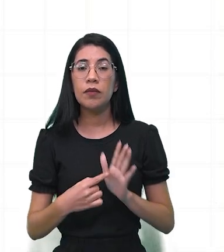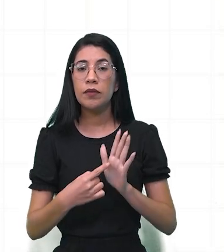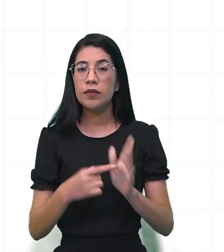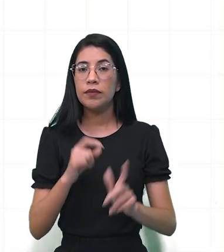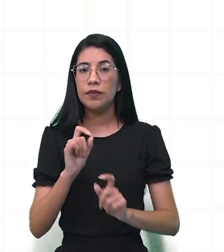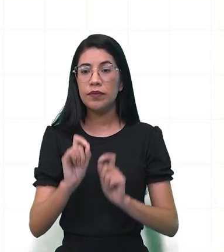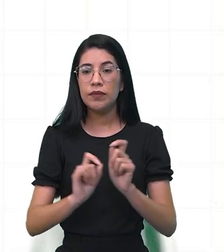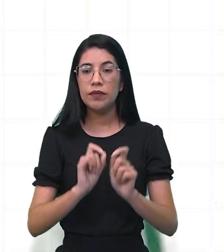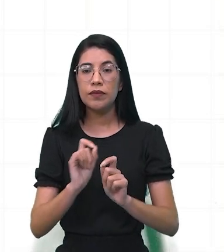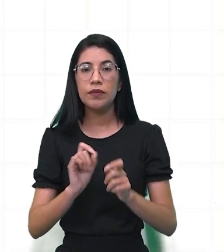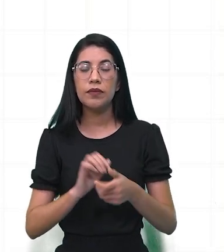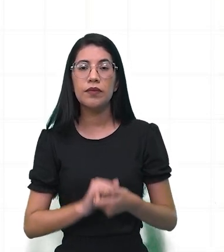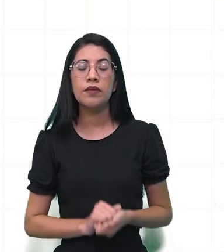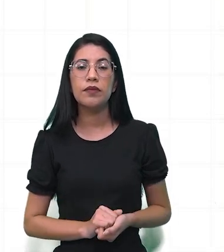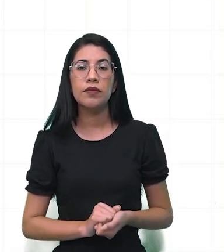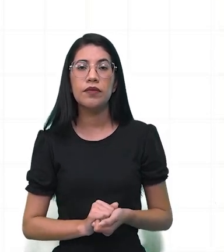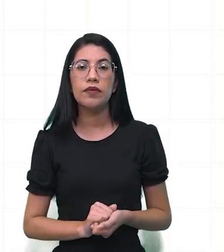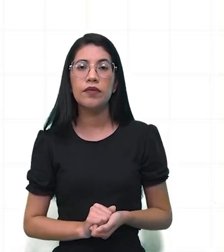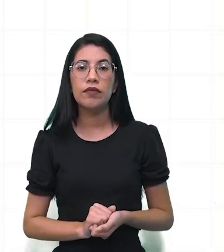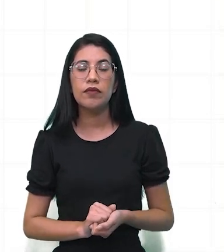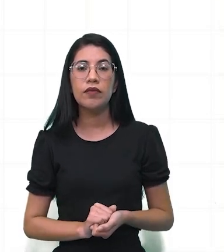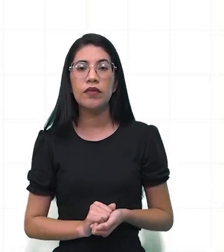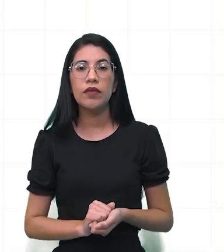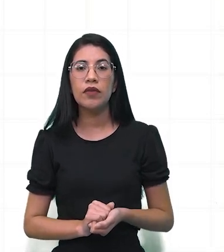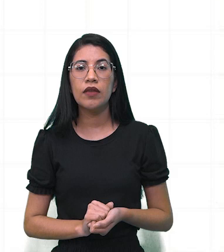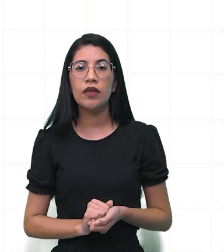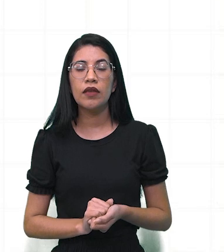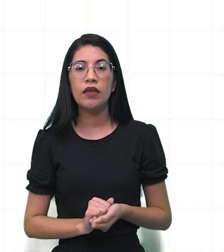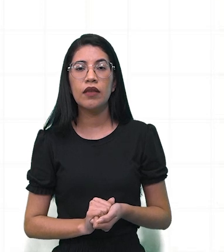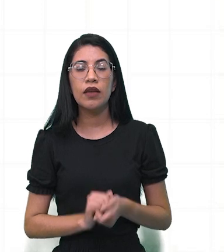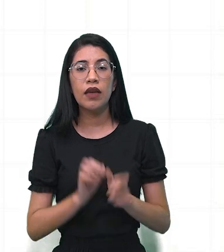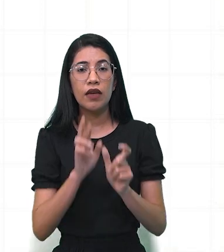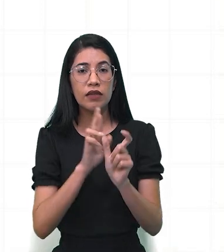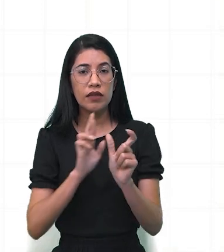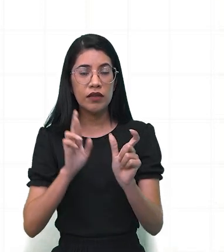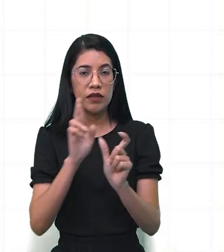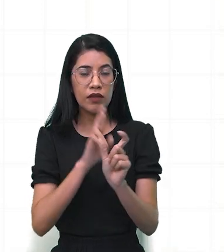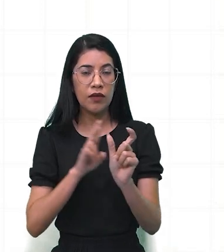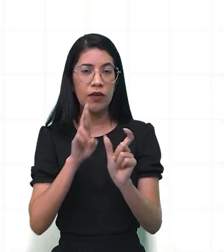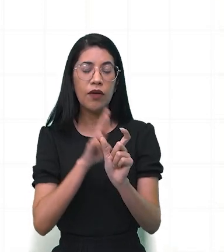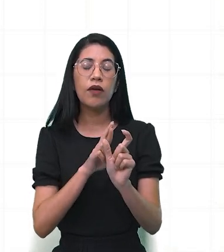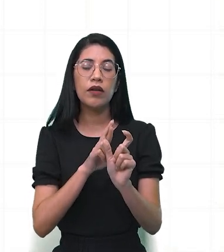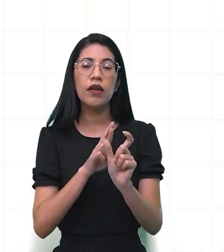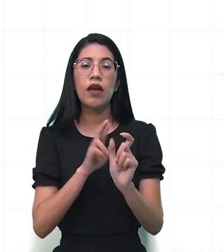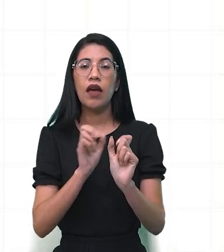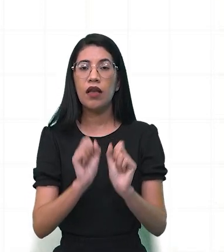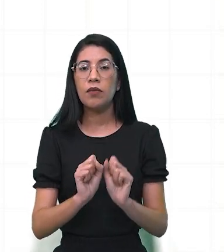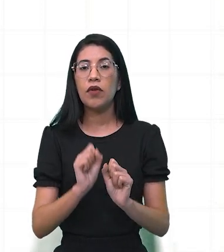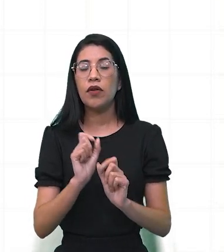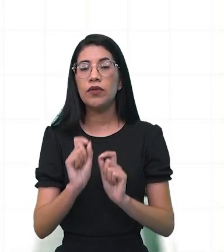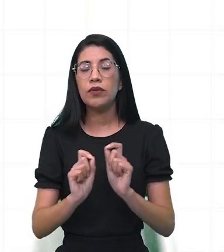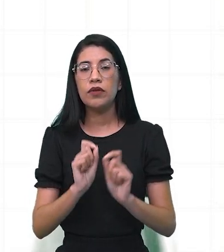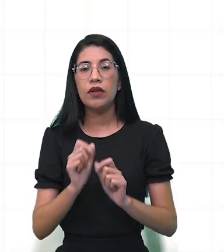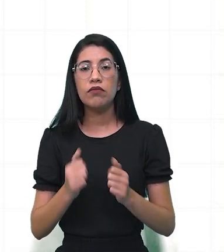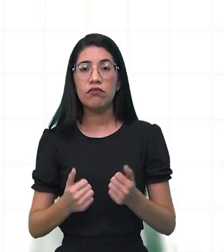demonstrar, né, que essas incógnitas elas podem